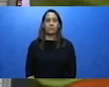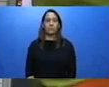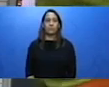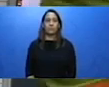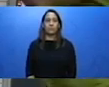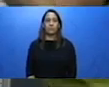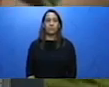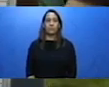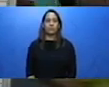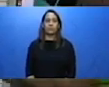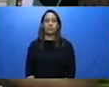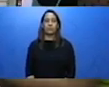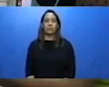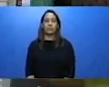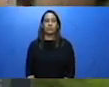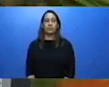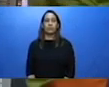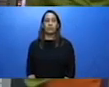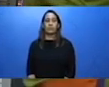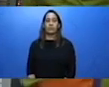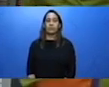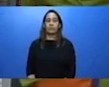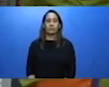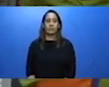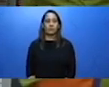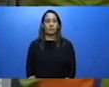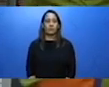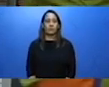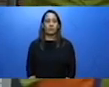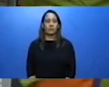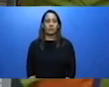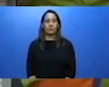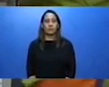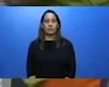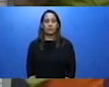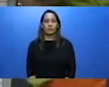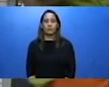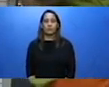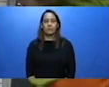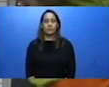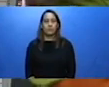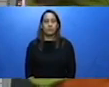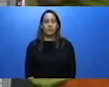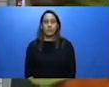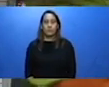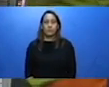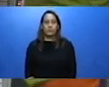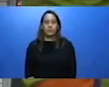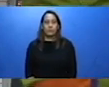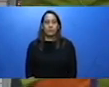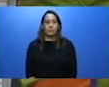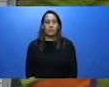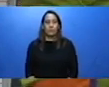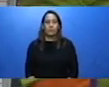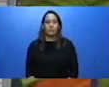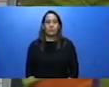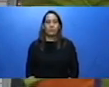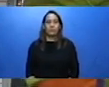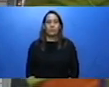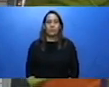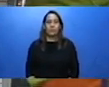gente fala assim, lá embaixo. É esse espaço. Então, para a gente tem que ficar atento